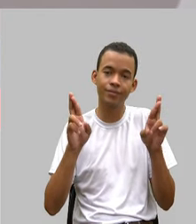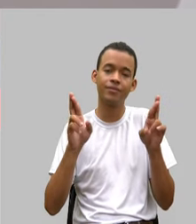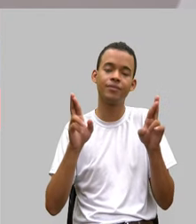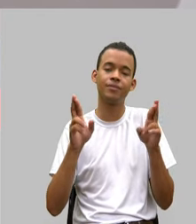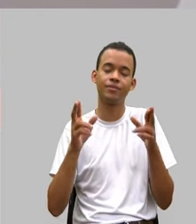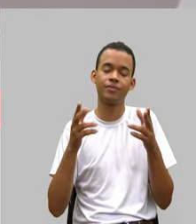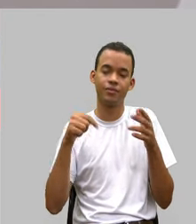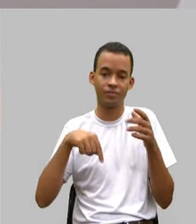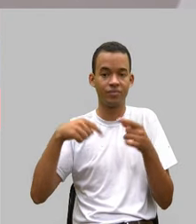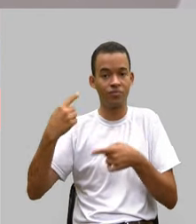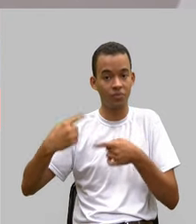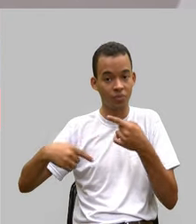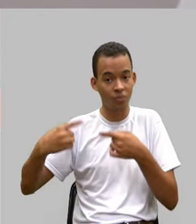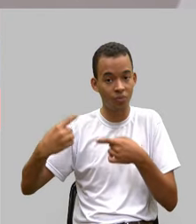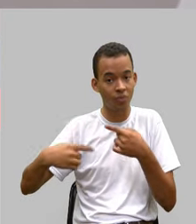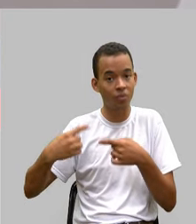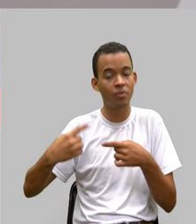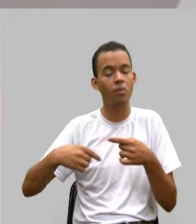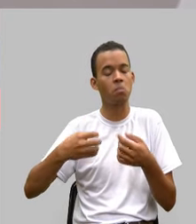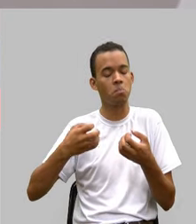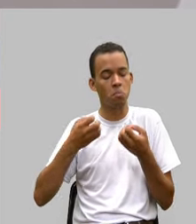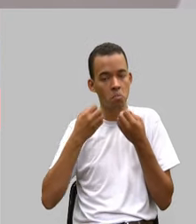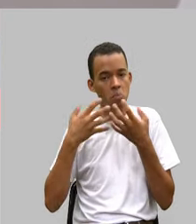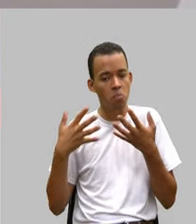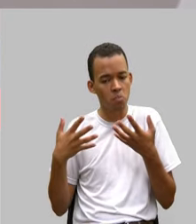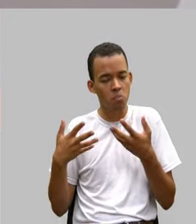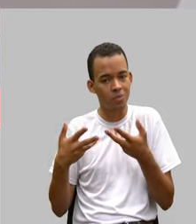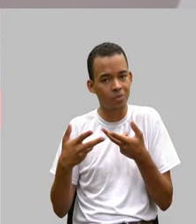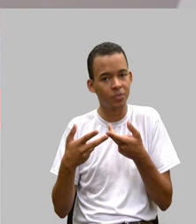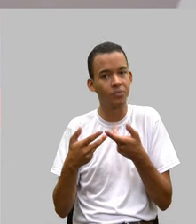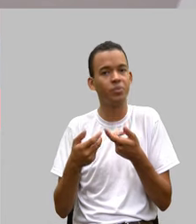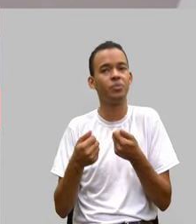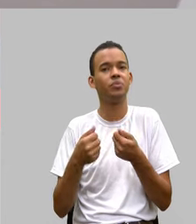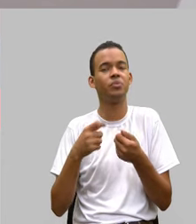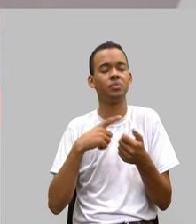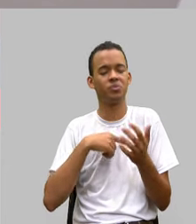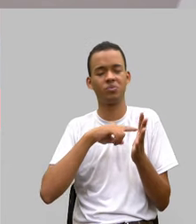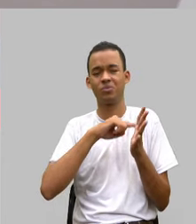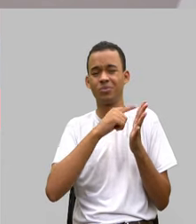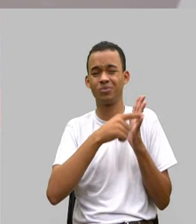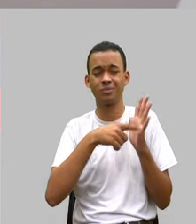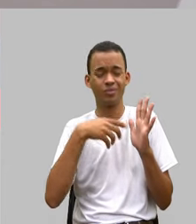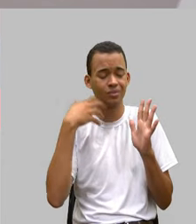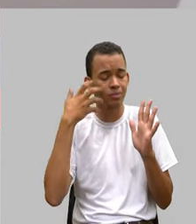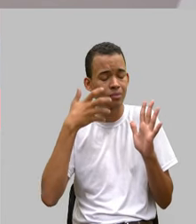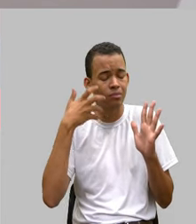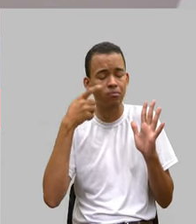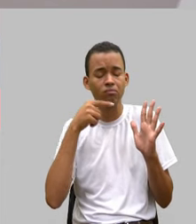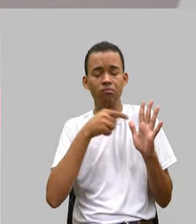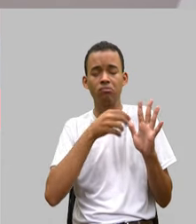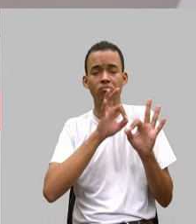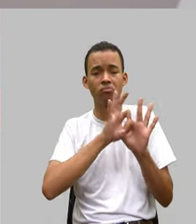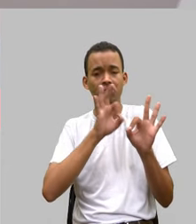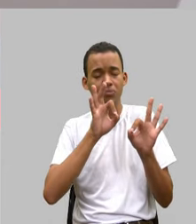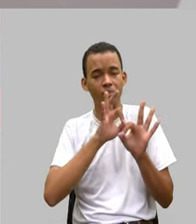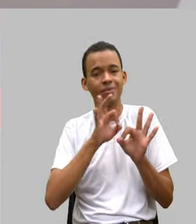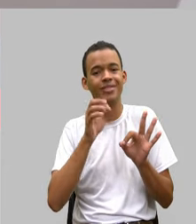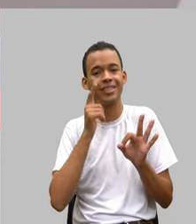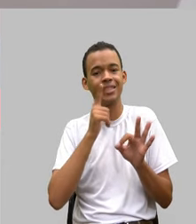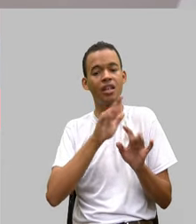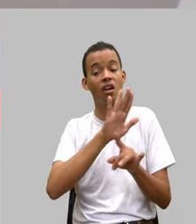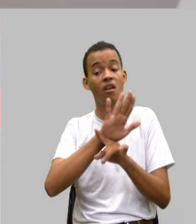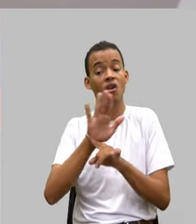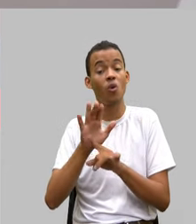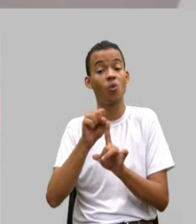falaram também que muito qualificado né com debatedores expositores extremamente qualificados Vai ser muito bom para toda a sociedade